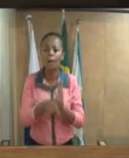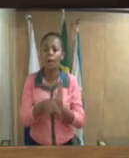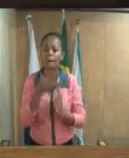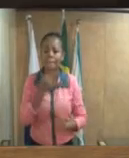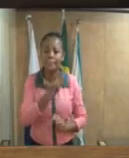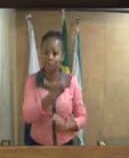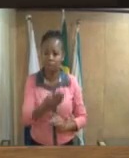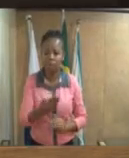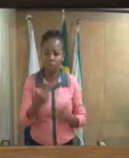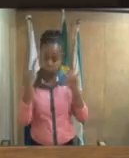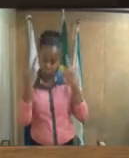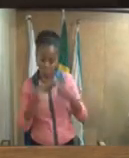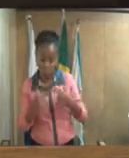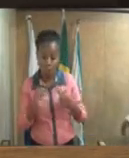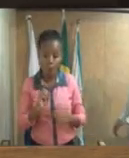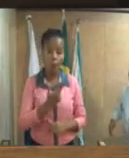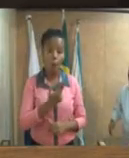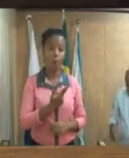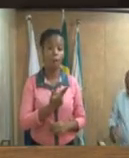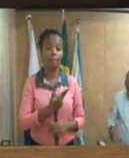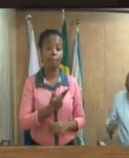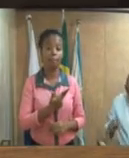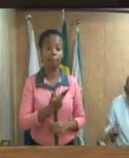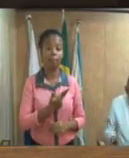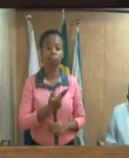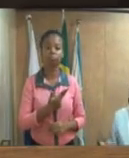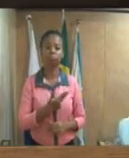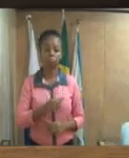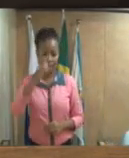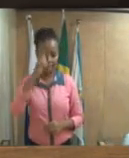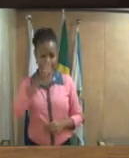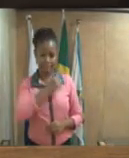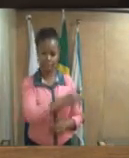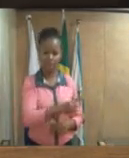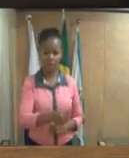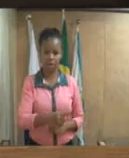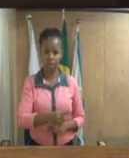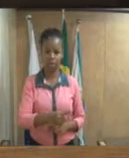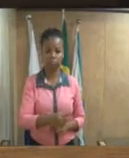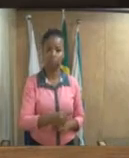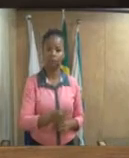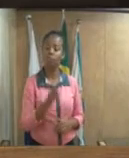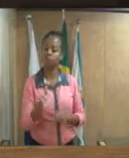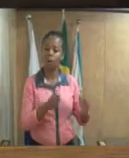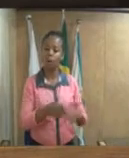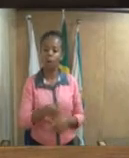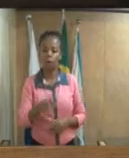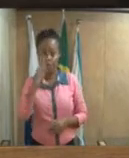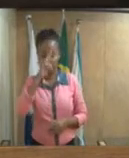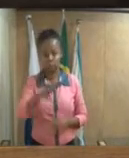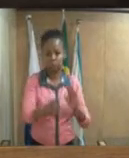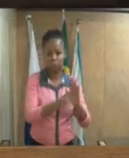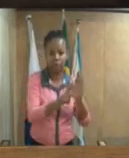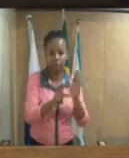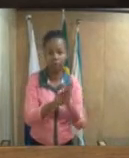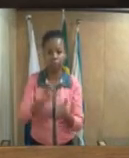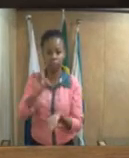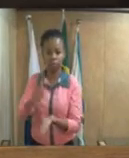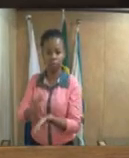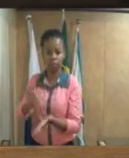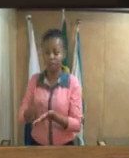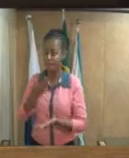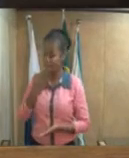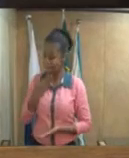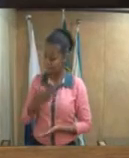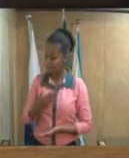ou, então, denegar esse pedido. Então, eu peço a Vossa Excelência, nesse momento, até suplico, que